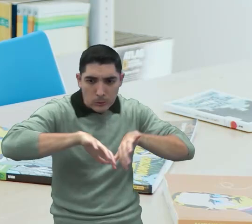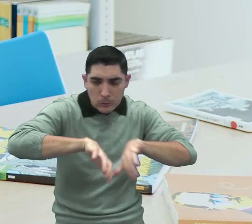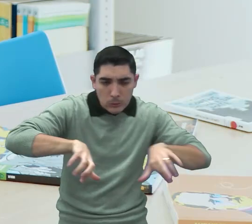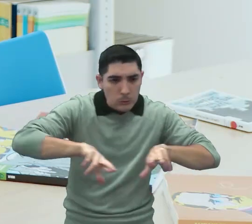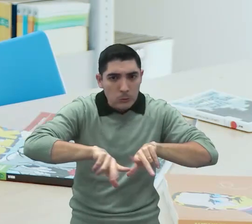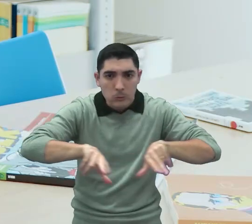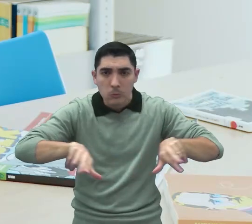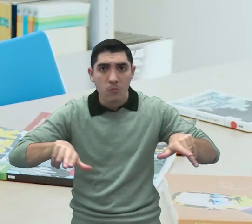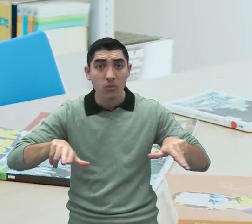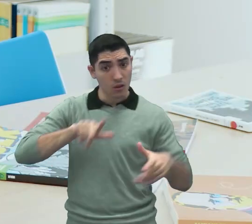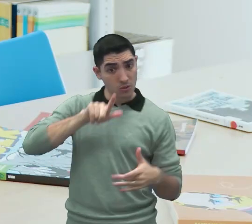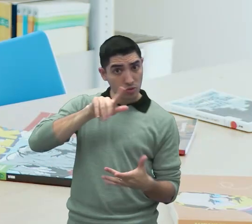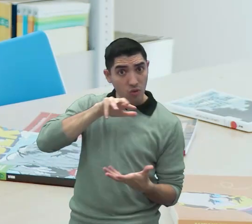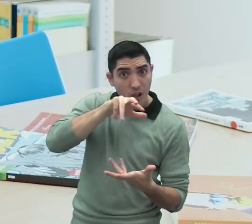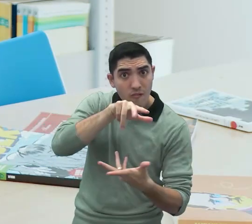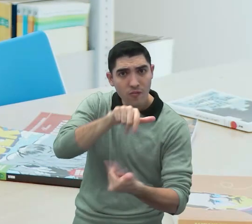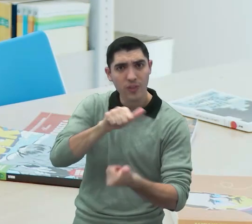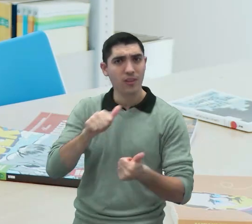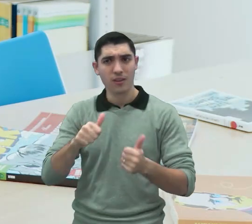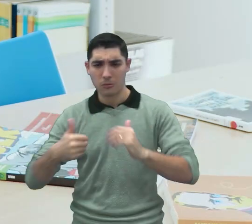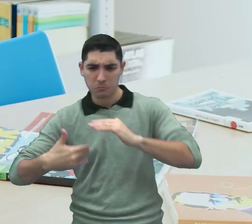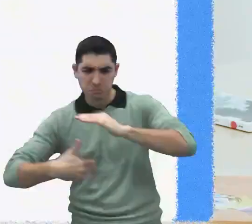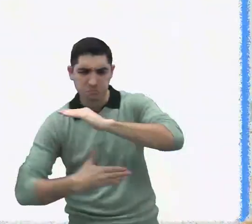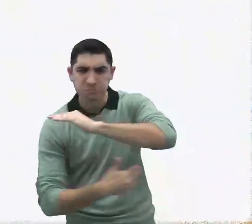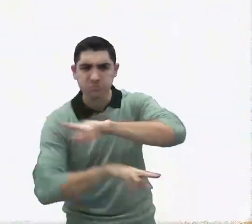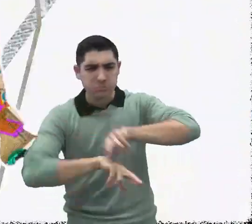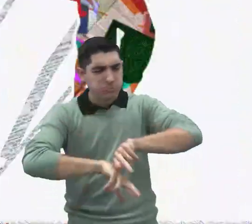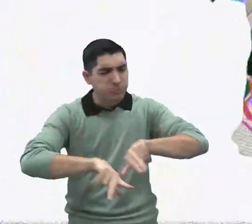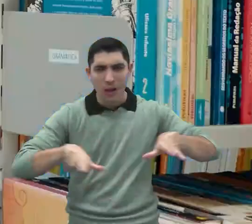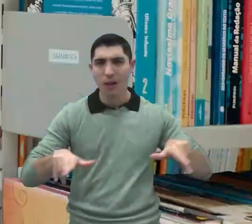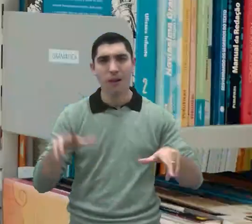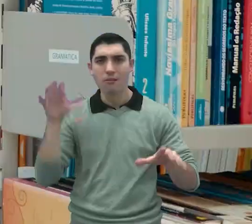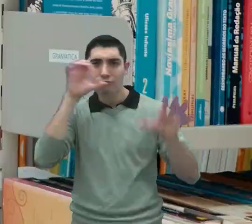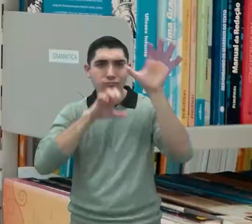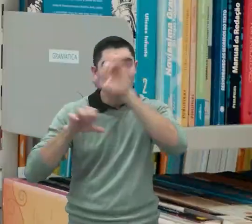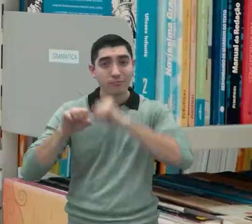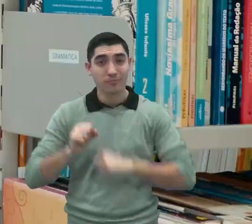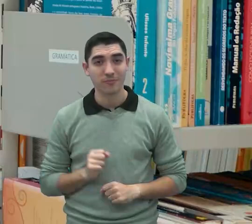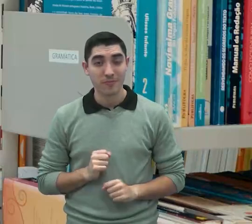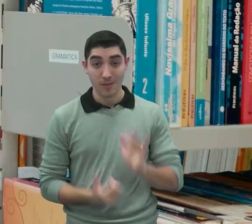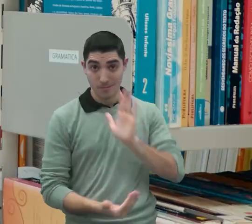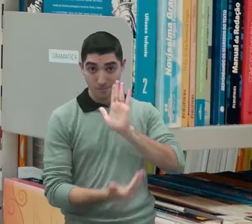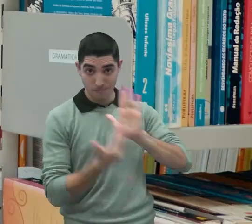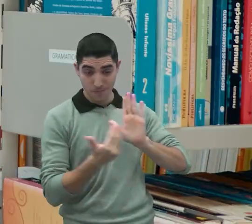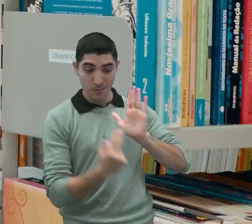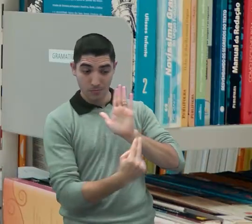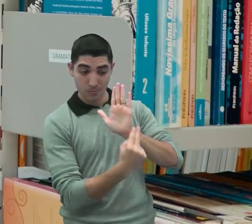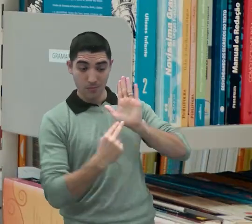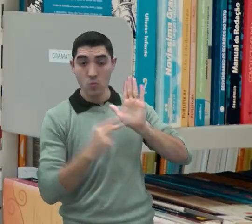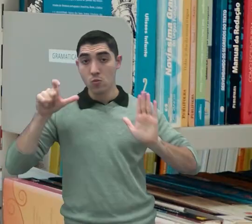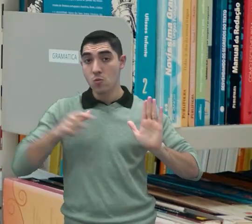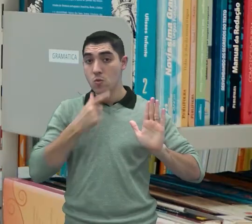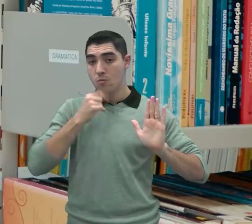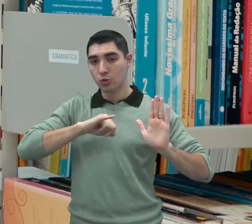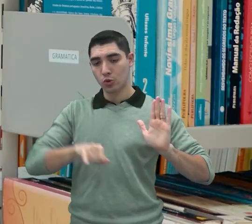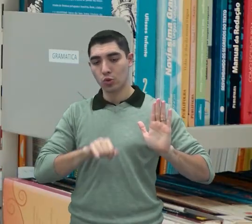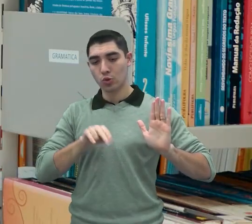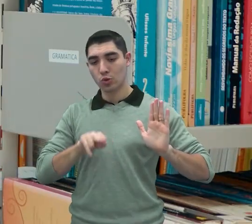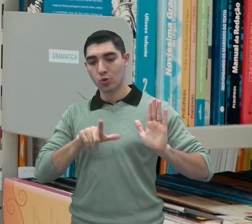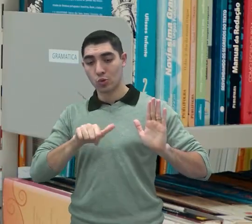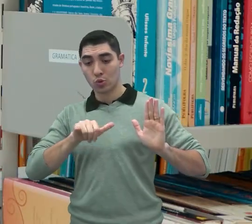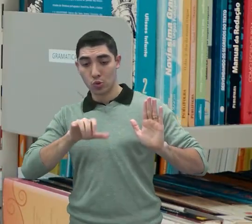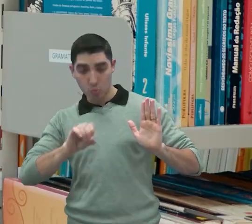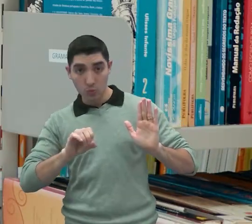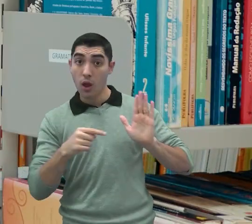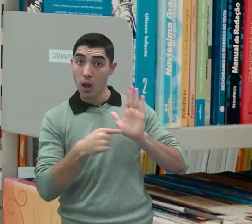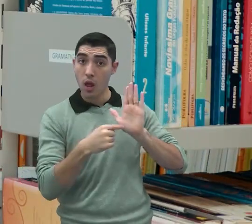Fauna, geografia e muitas outras coisas. O livro foi escrito pelo Júlio Verne e a primeira publicação